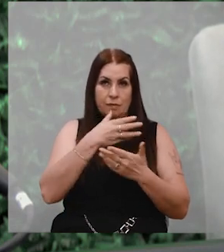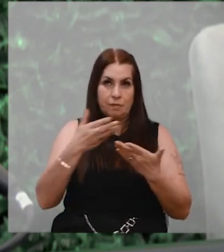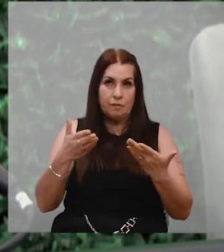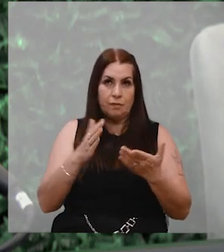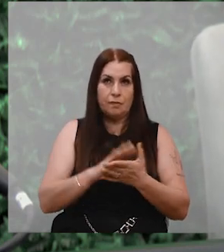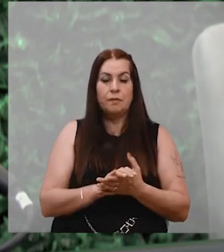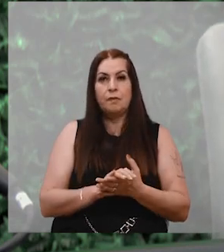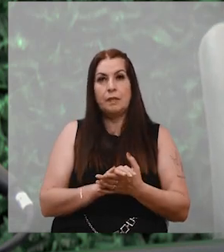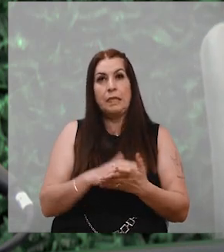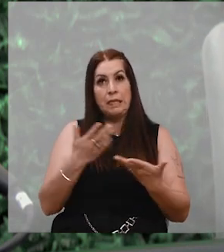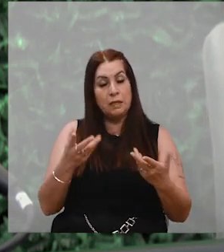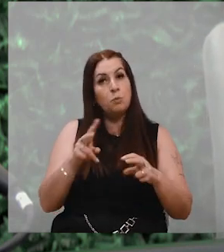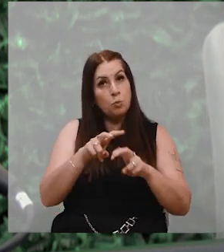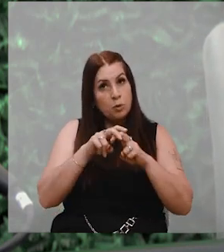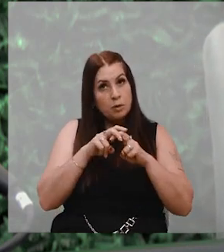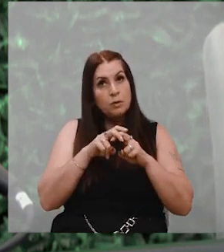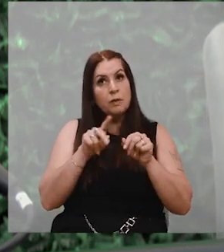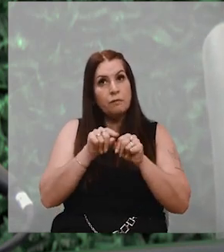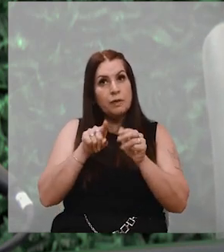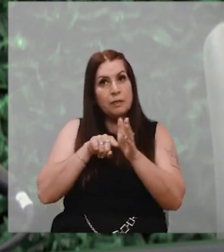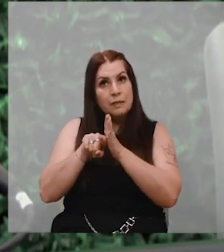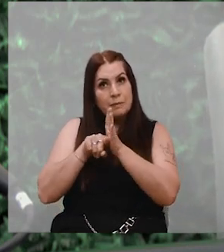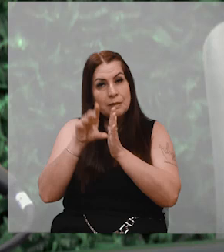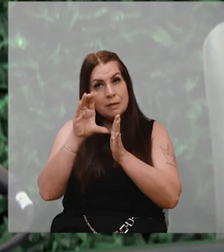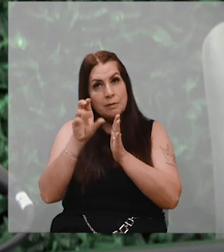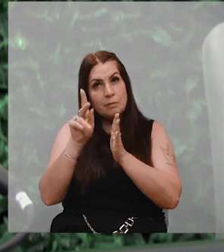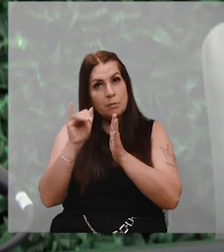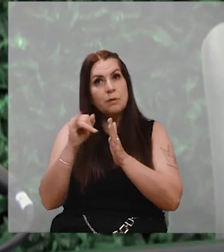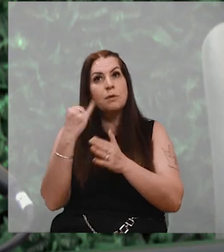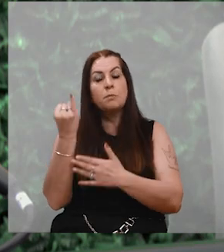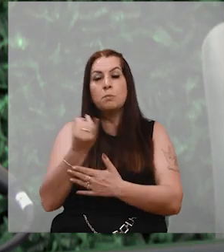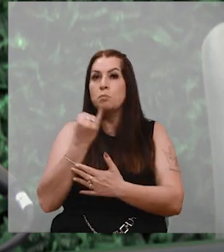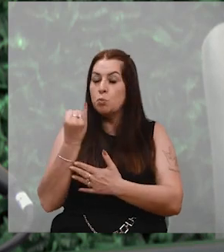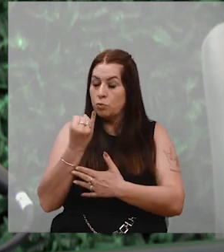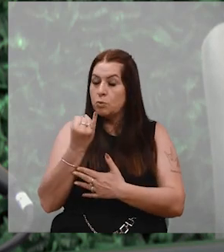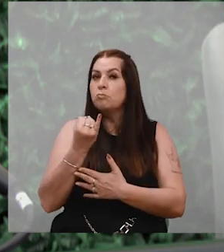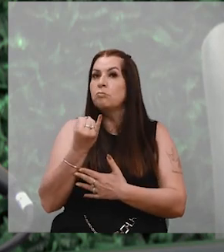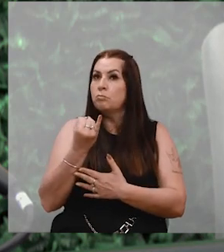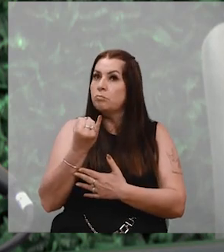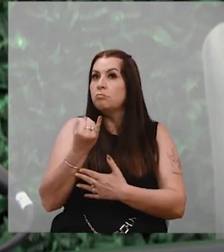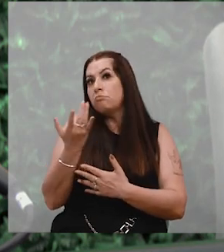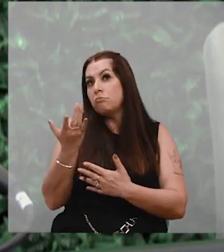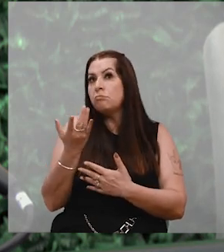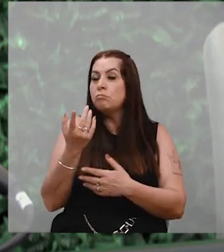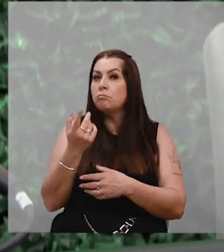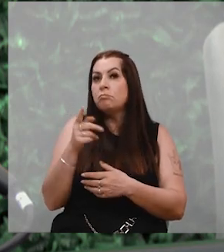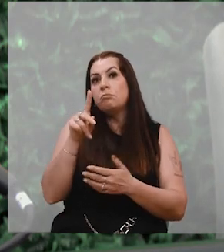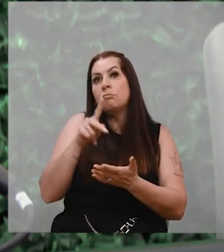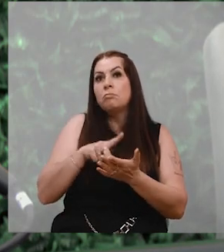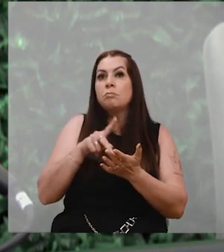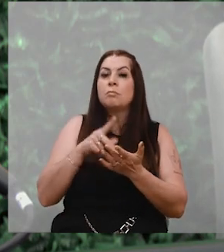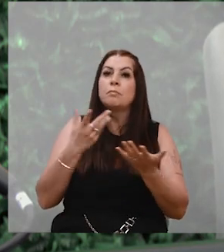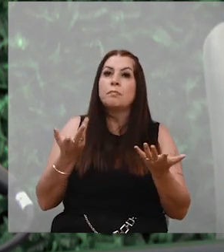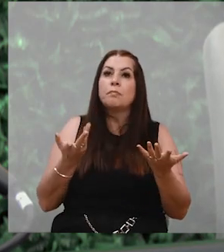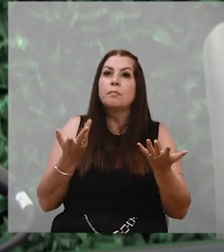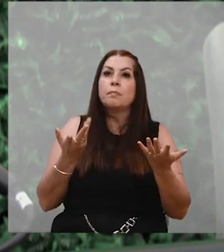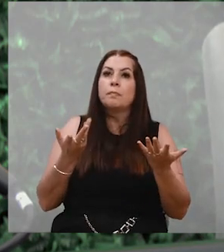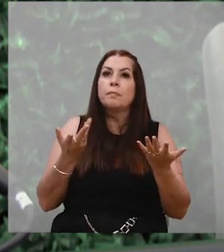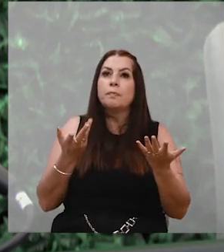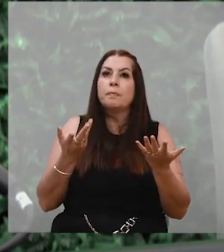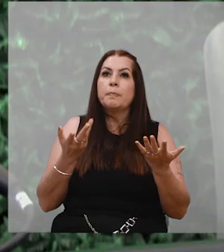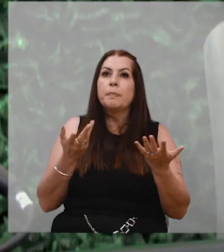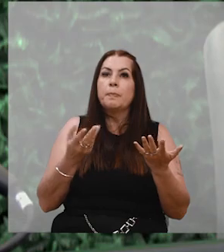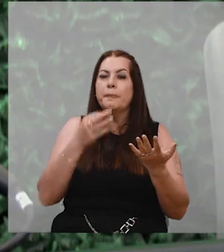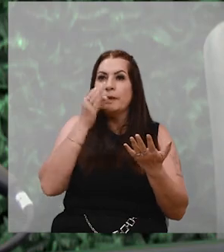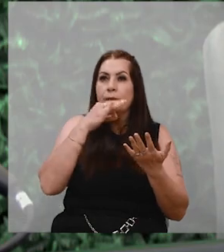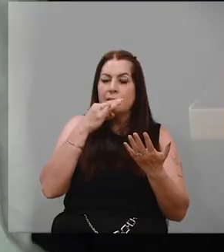em Caxias do Sul. E aí é por isso que foi instalada essa CPI, que é importante, né? Que é de fato o que não é